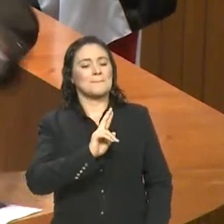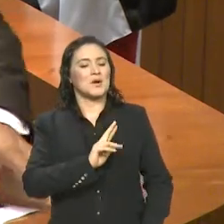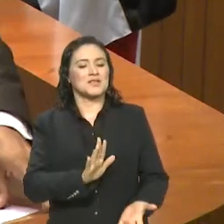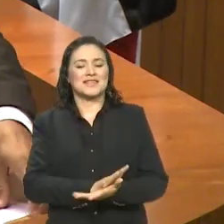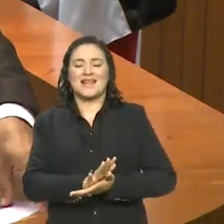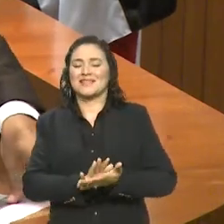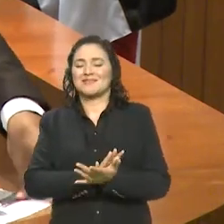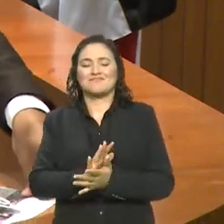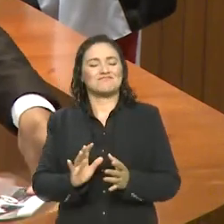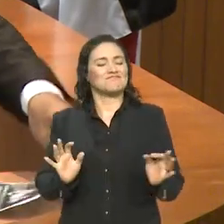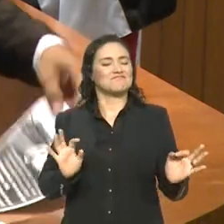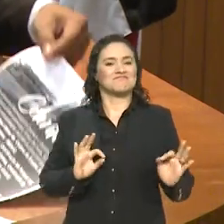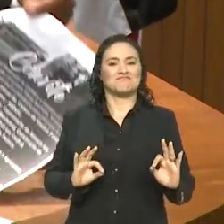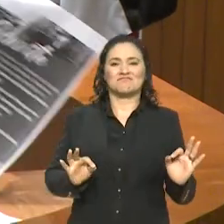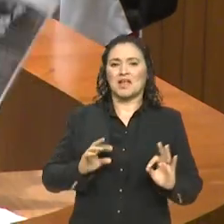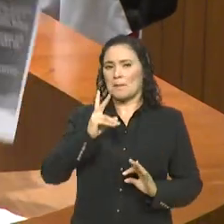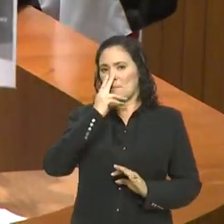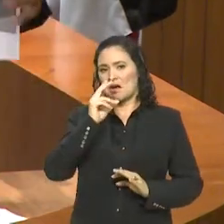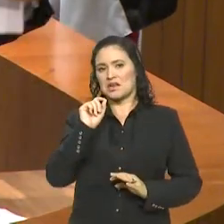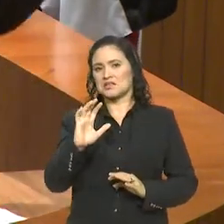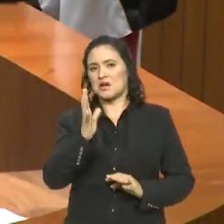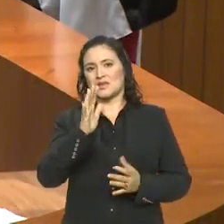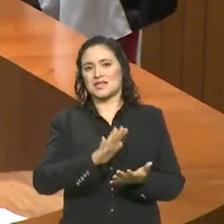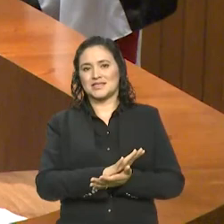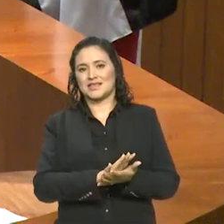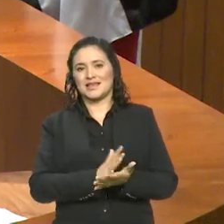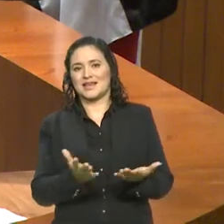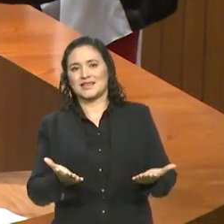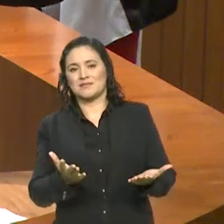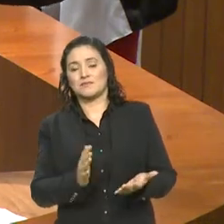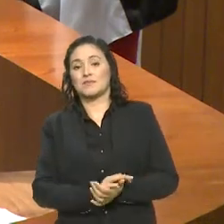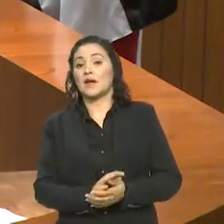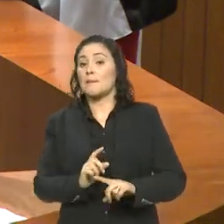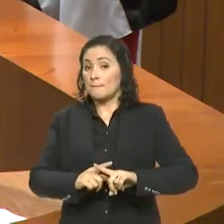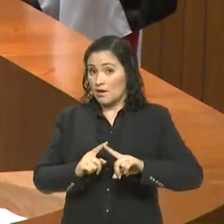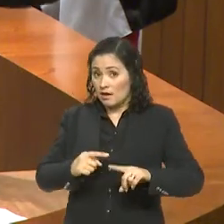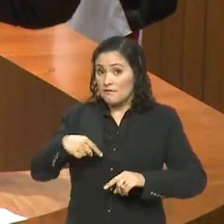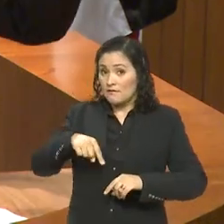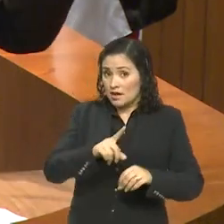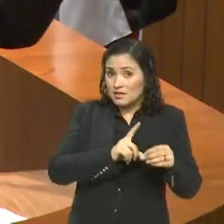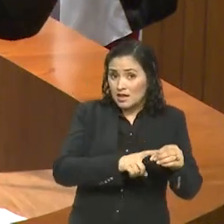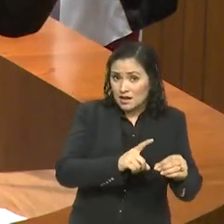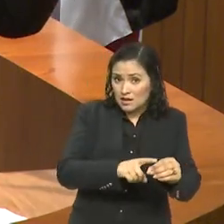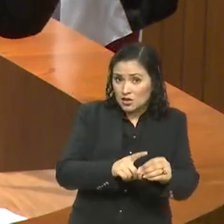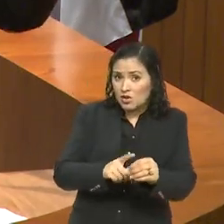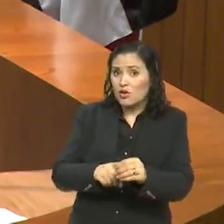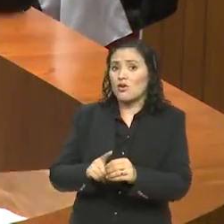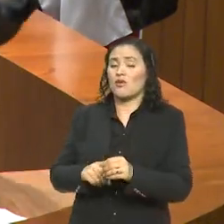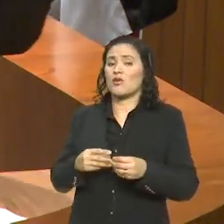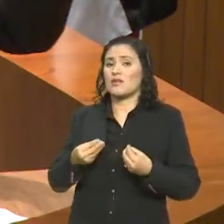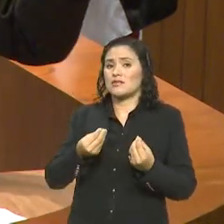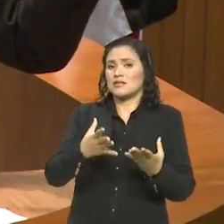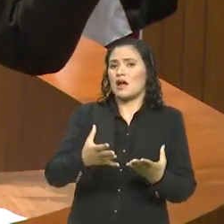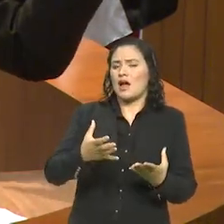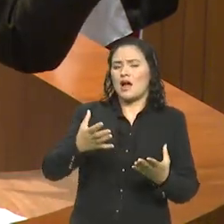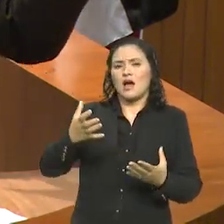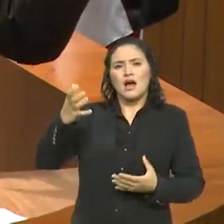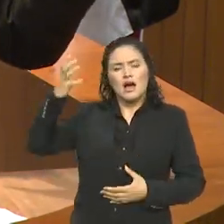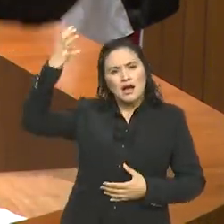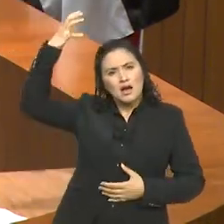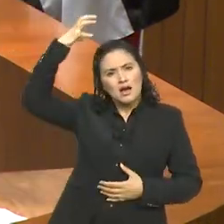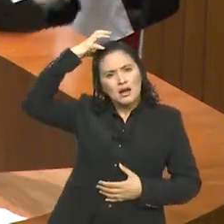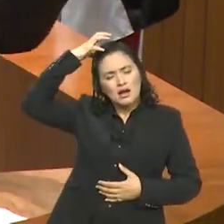Continuam calados. Como se não estivesse acontecendo nada. Mas vão para o interior, distribuir capacete, distribuir